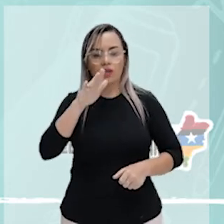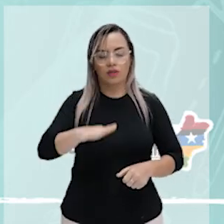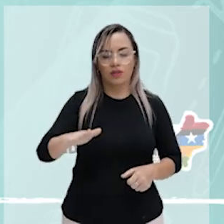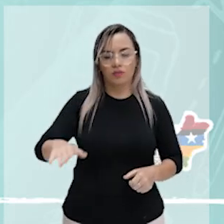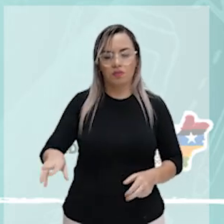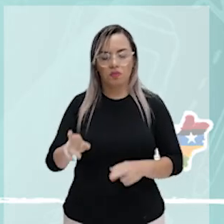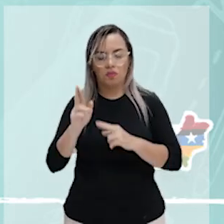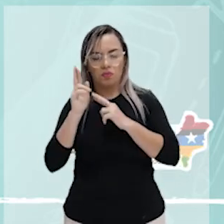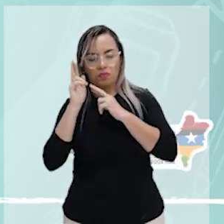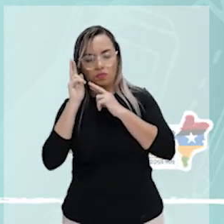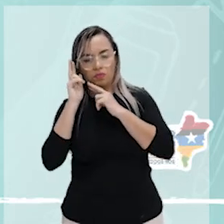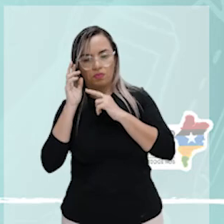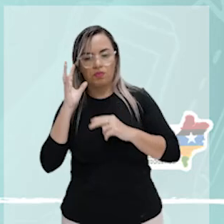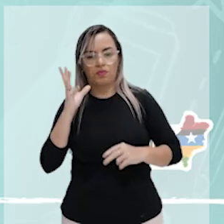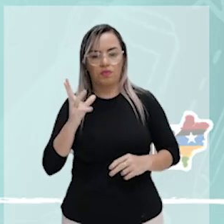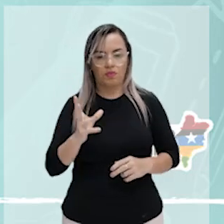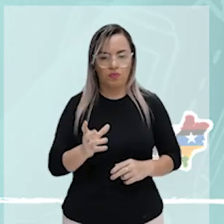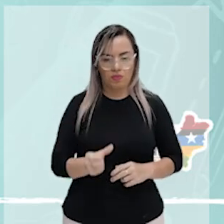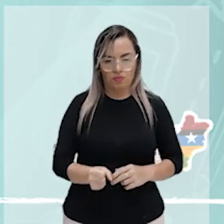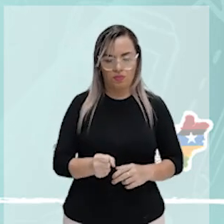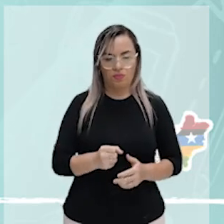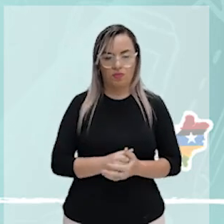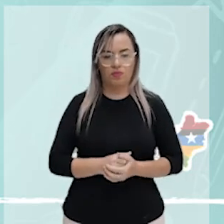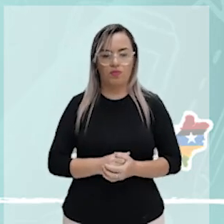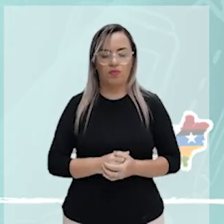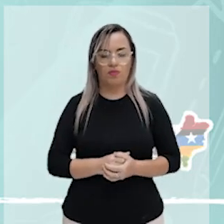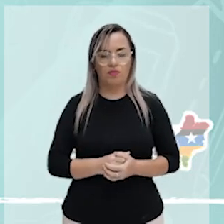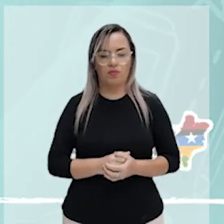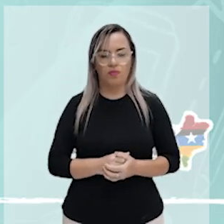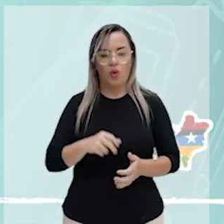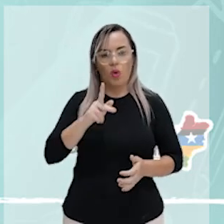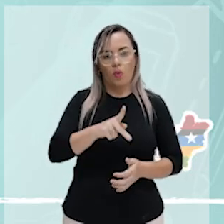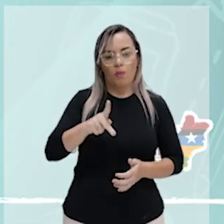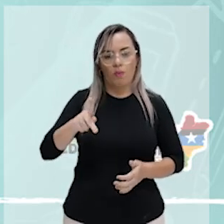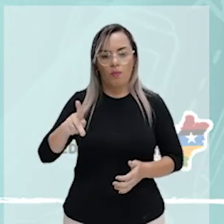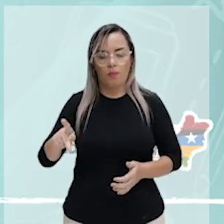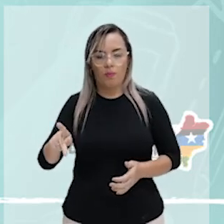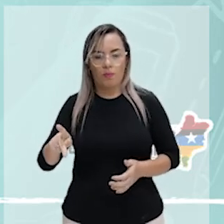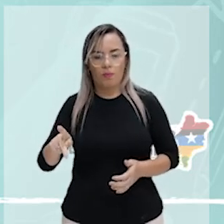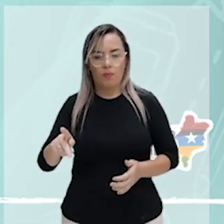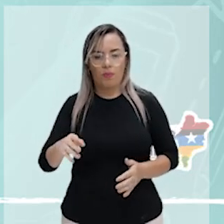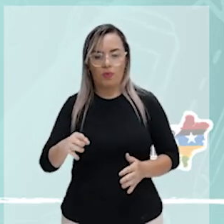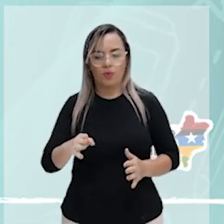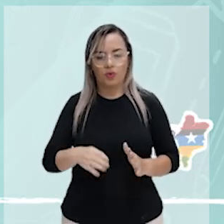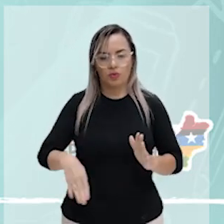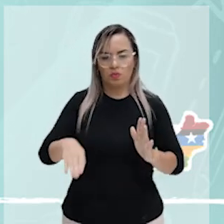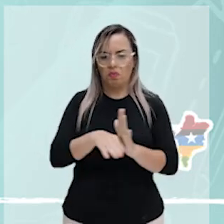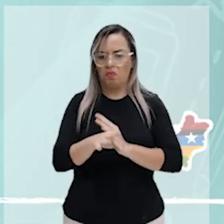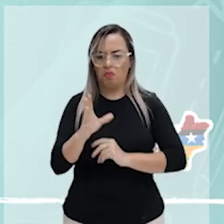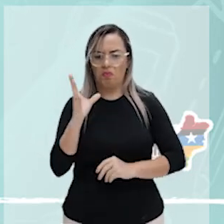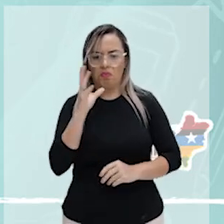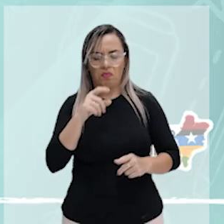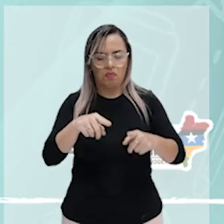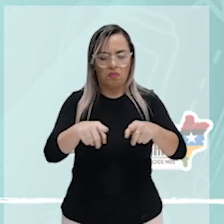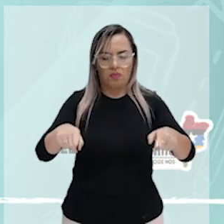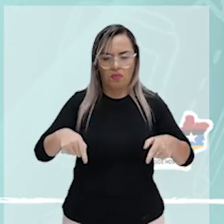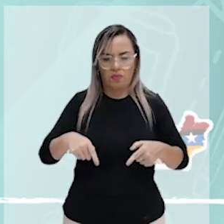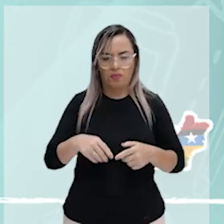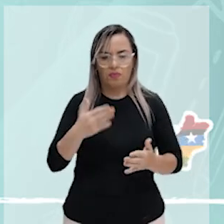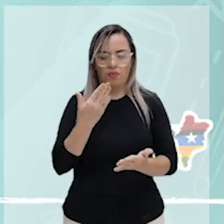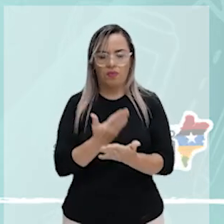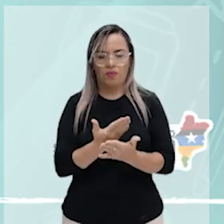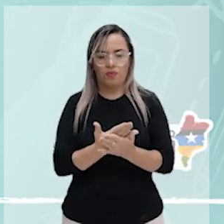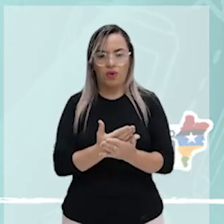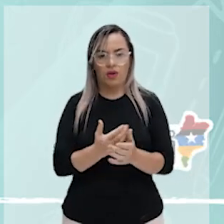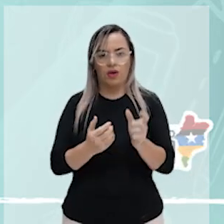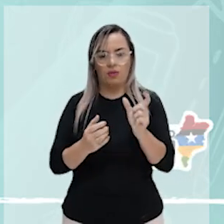cedo. O professor surgiu tão de repente em sala de aula. Gente, de repente